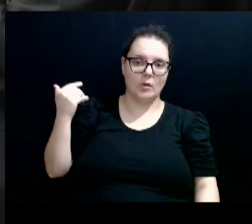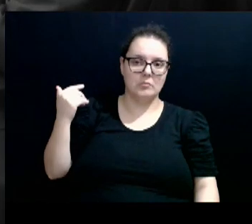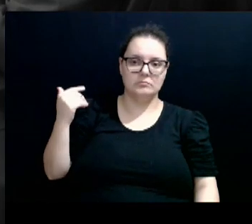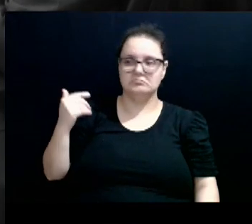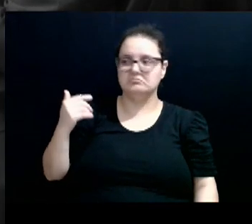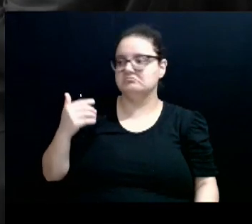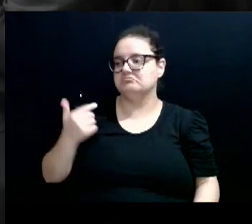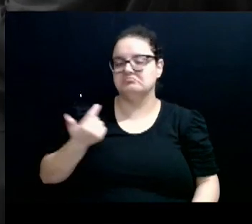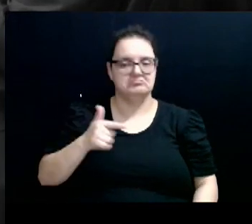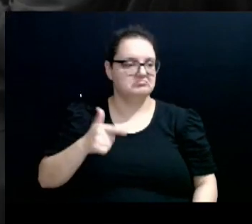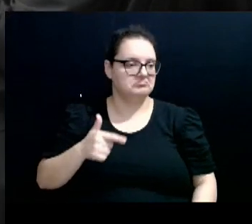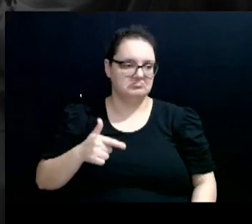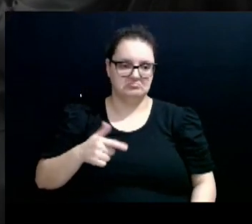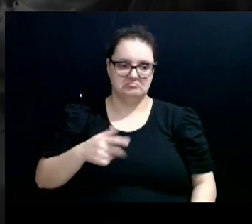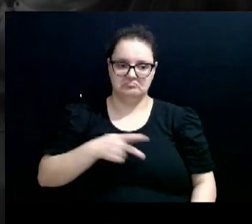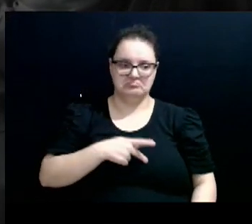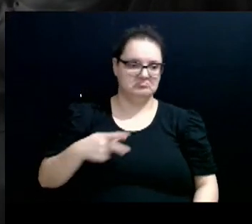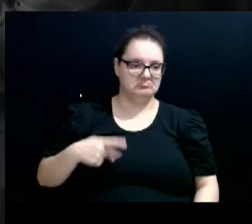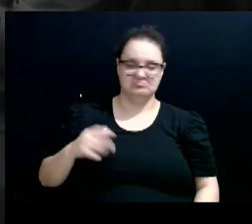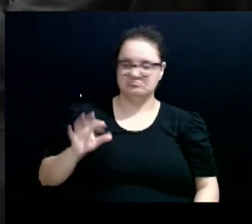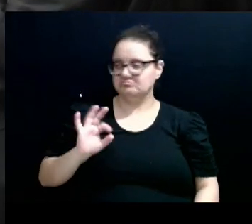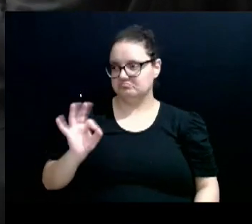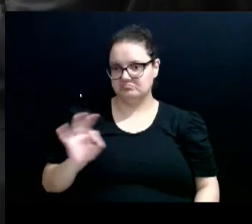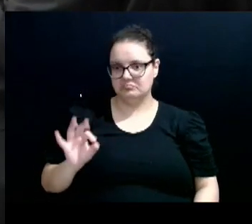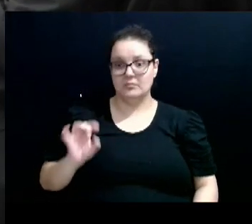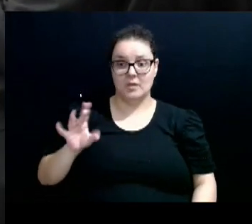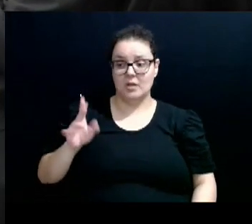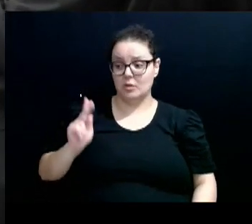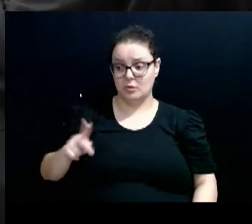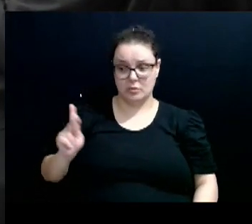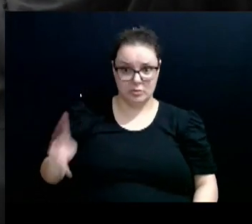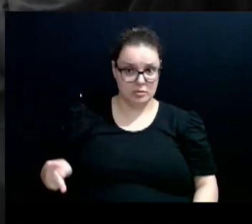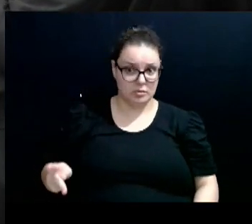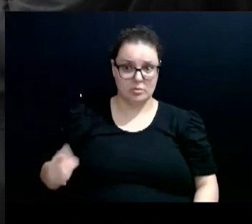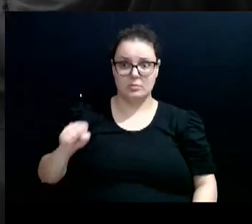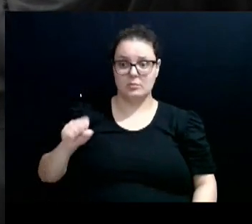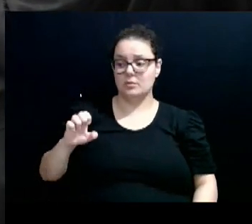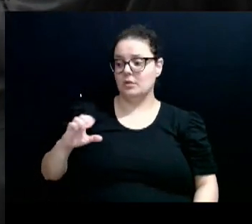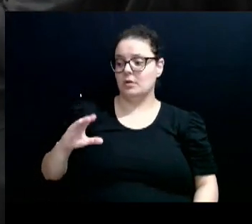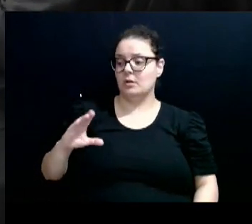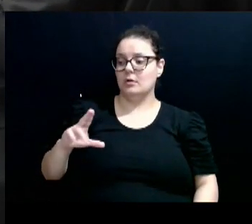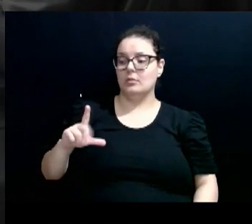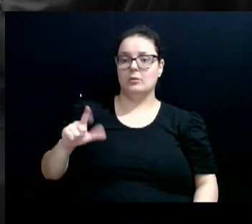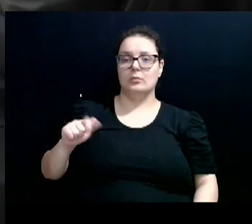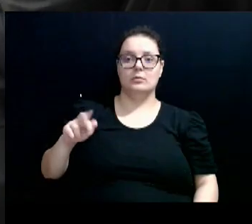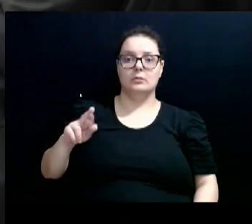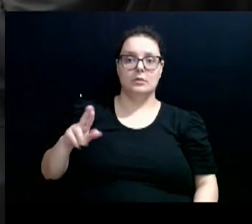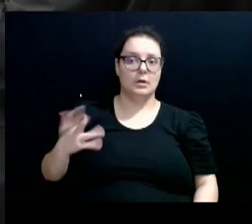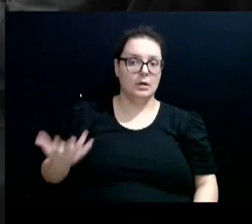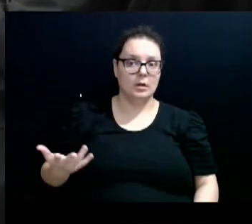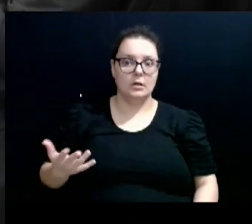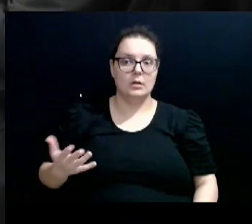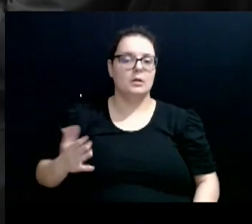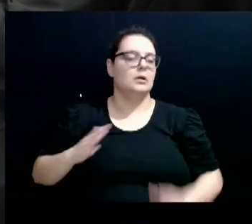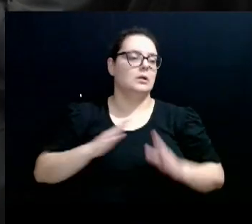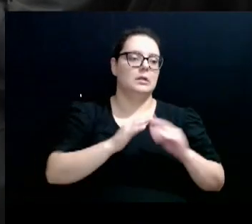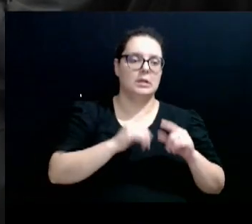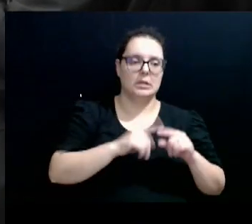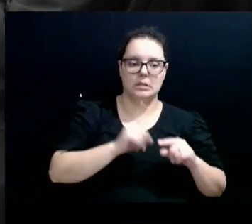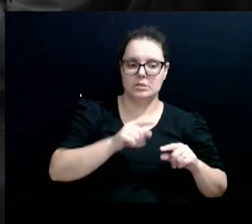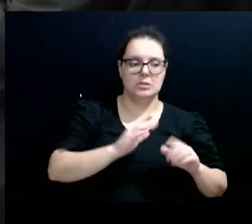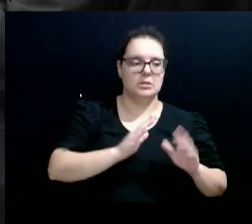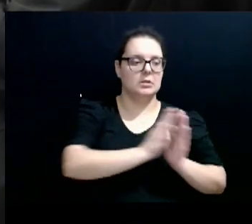pastoral, eu era só professor, secularmente, e na escola bíblica dominical, não exercia. Tanto é que eu nunca usei